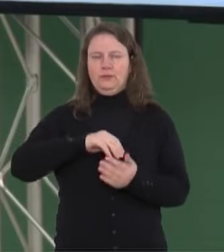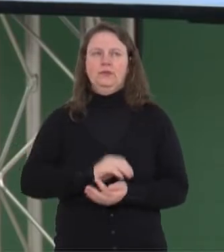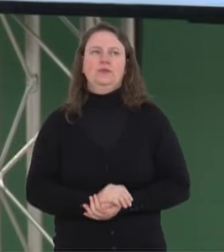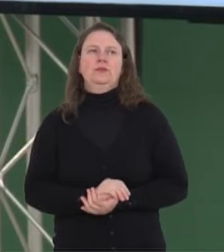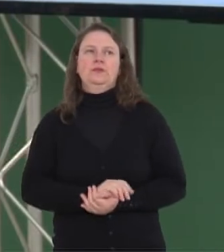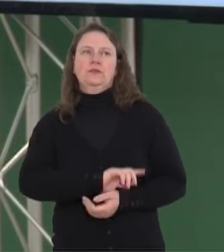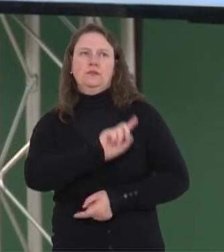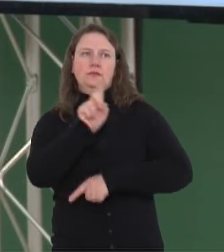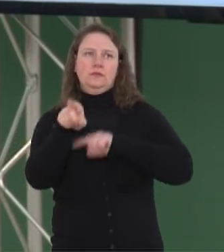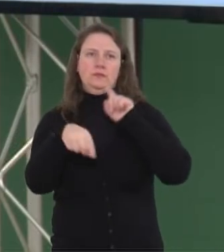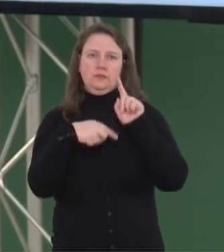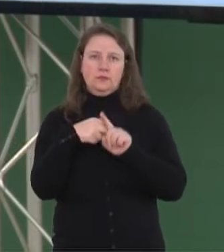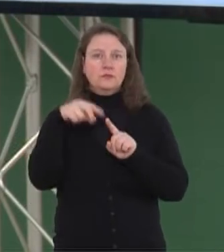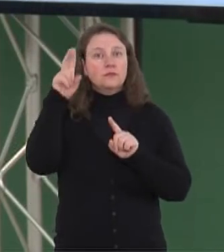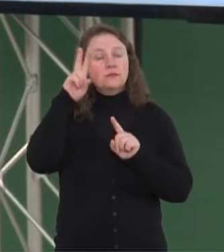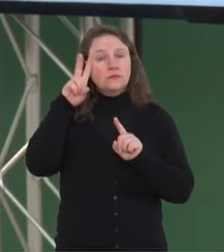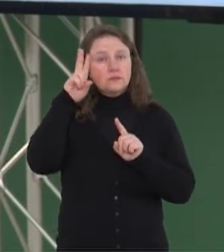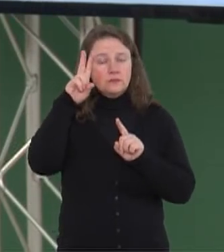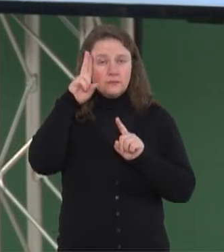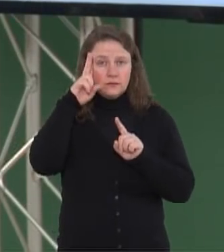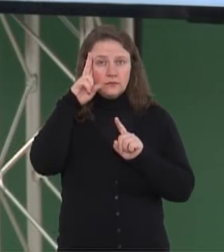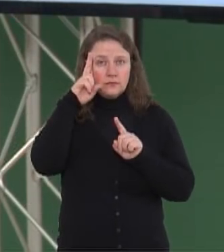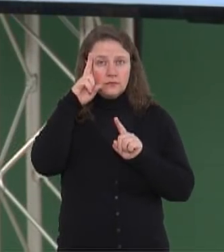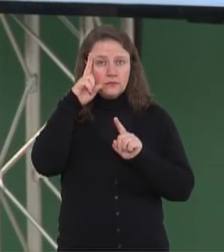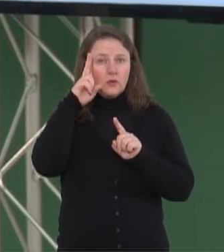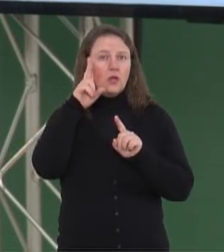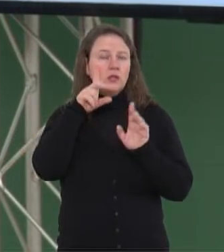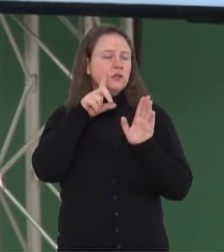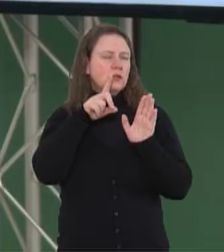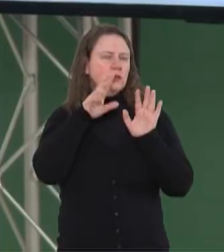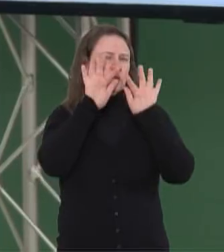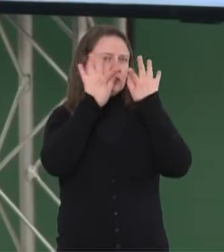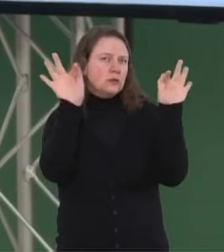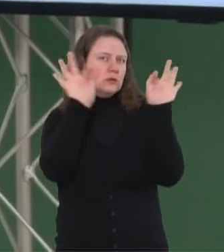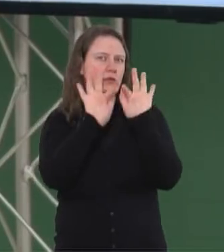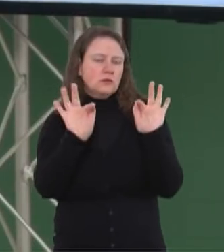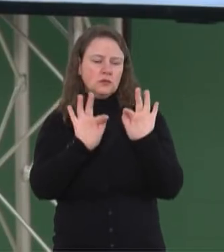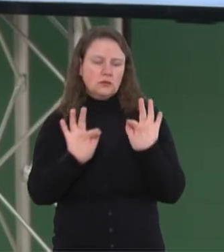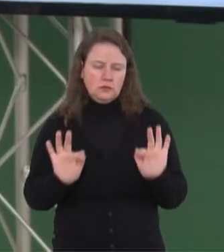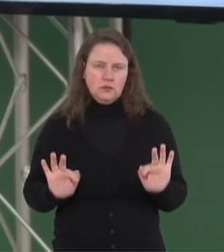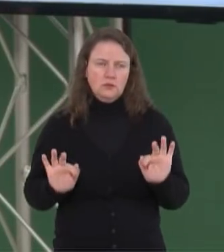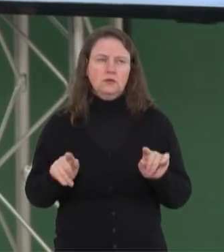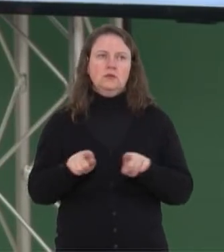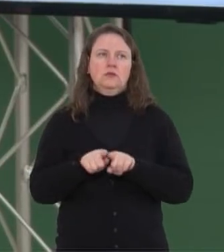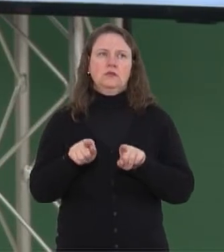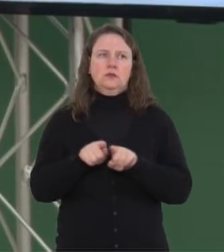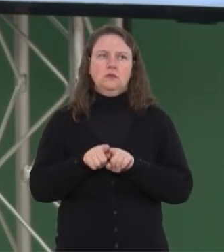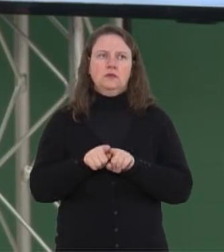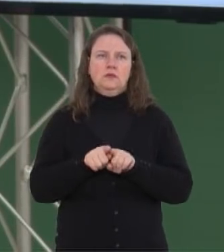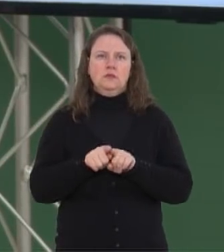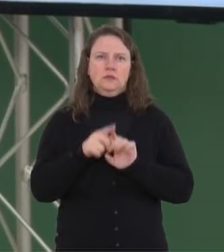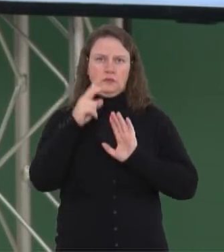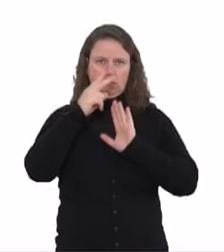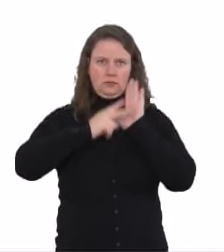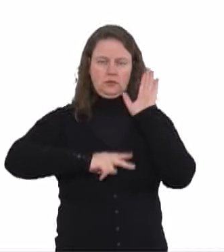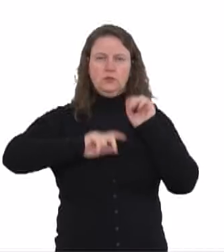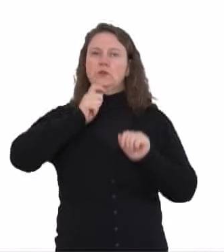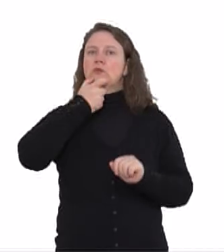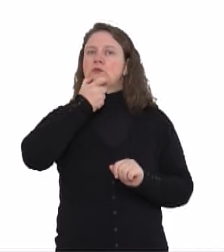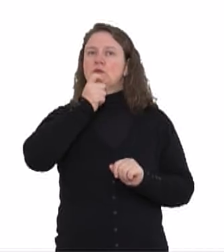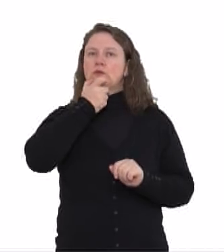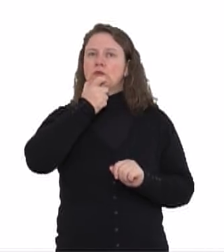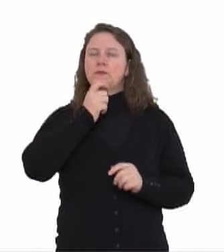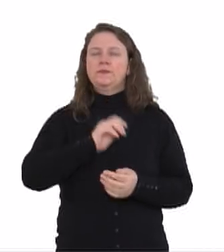Depois de nós lembrarmos dessas free activities, answer. What are